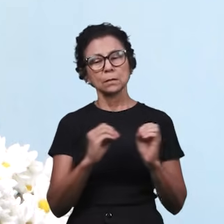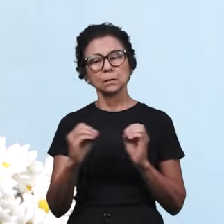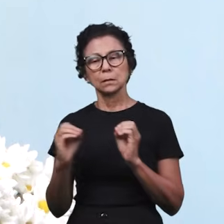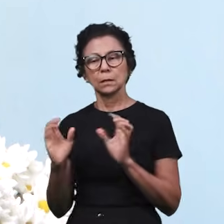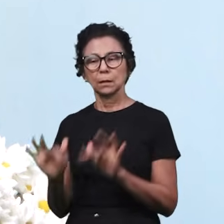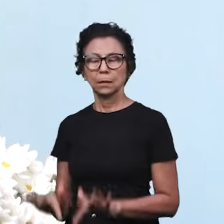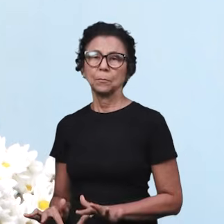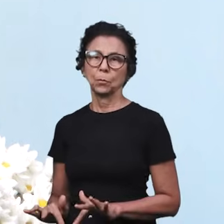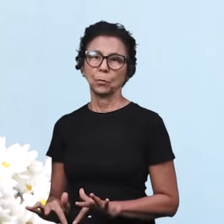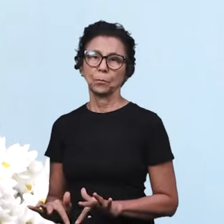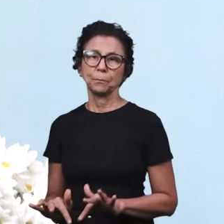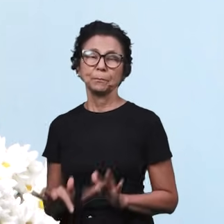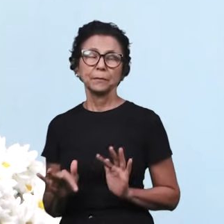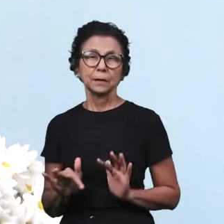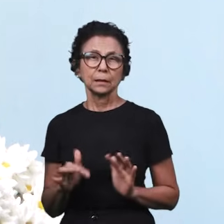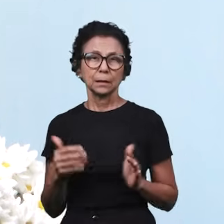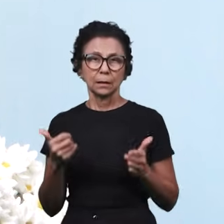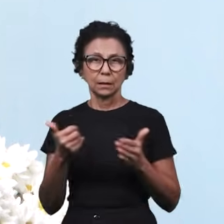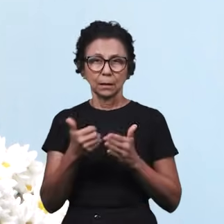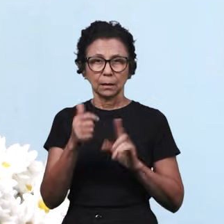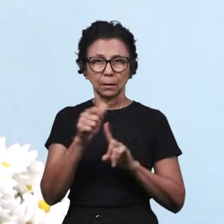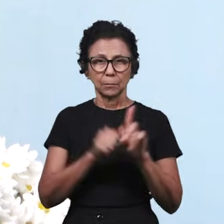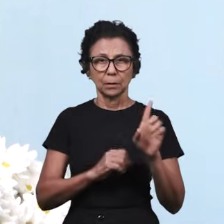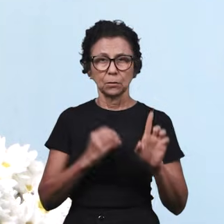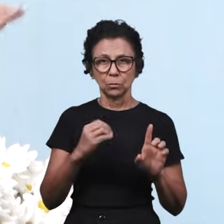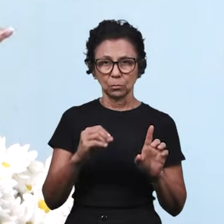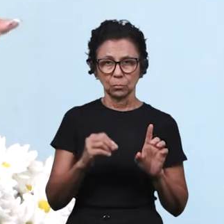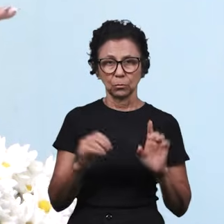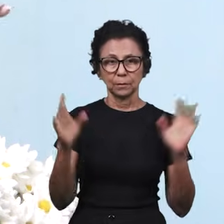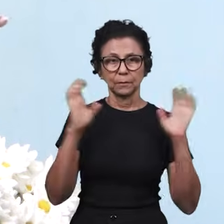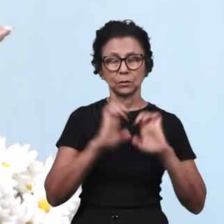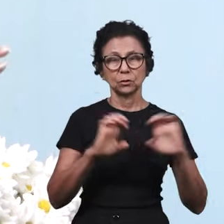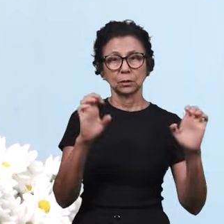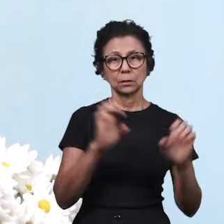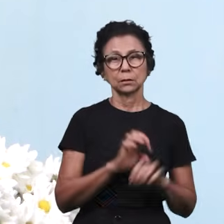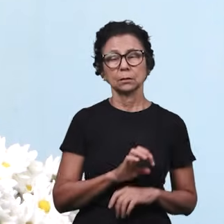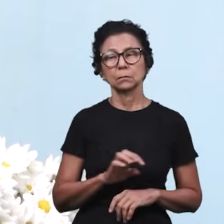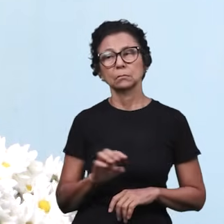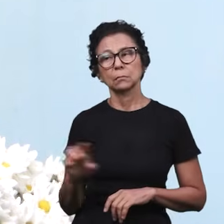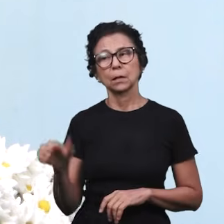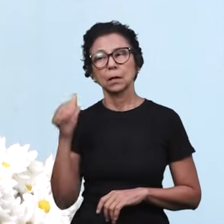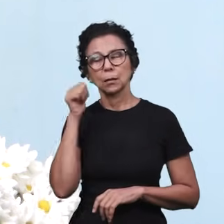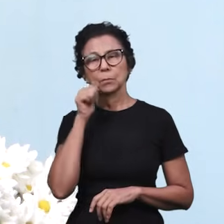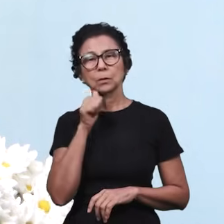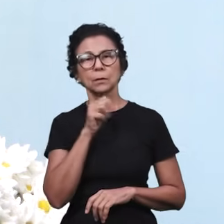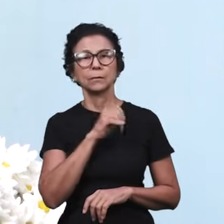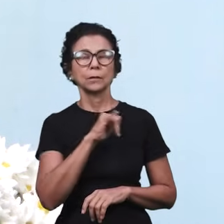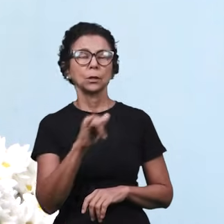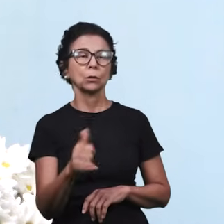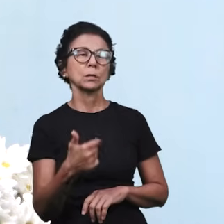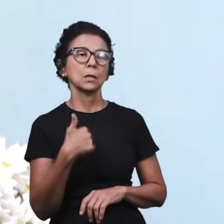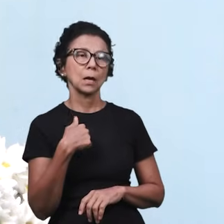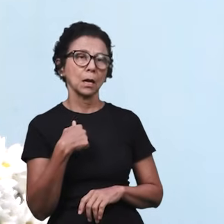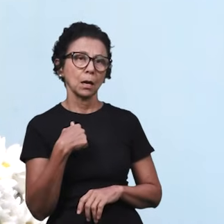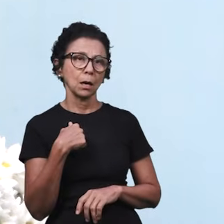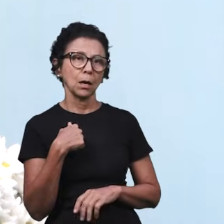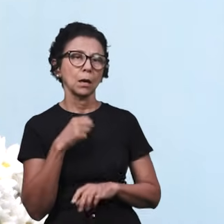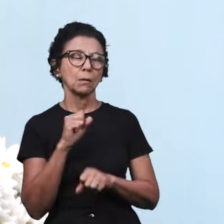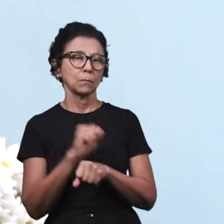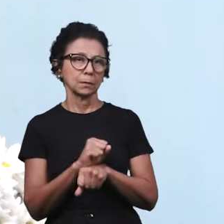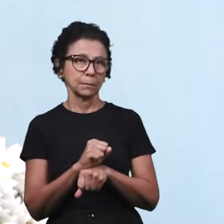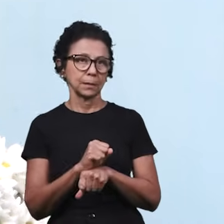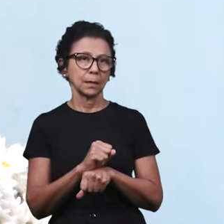nas evangelizações de outubro, ela falou assim, eu vou esperar que um surdo vai chegar na minha